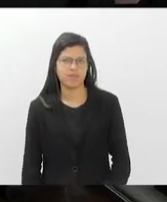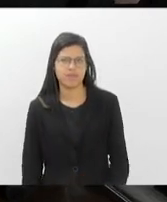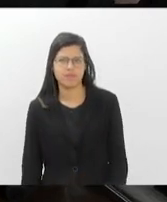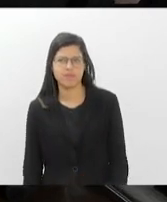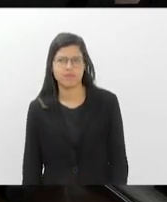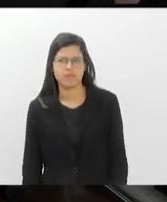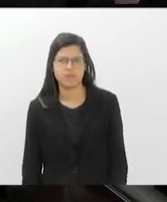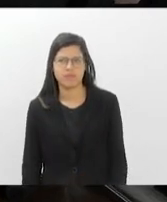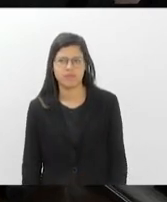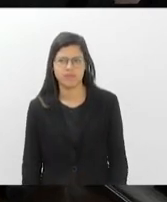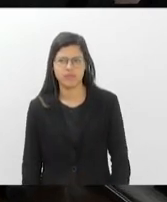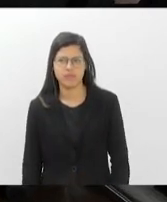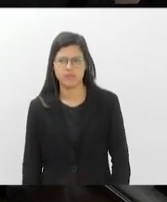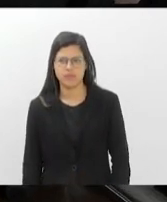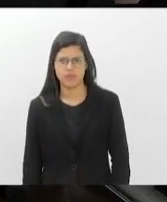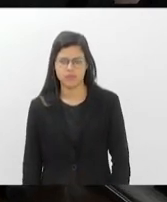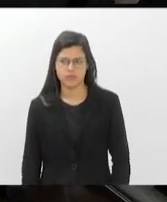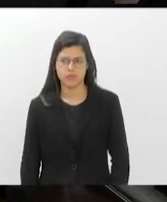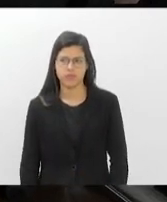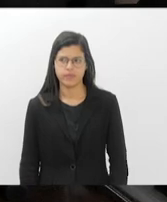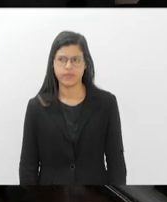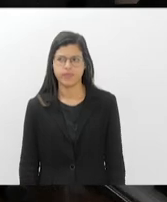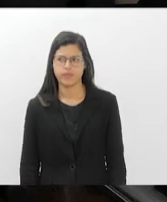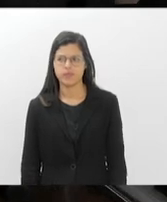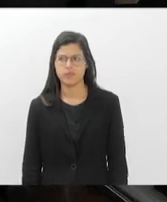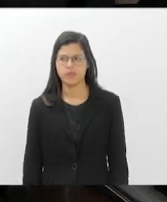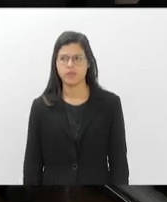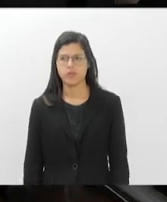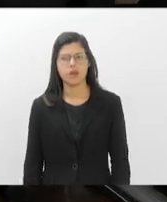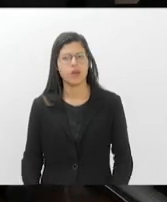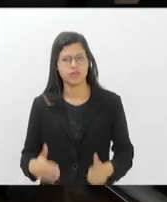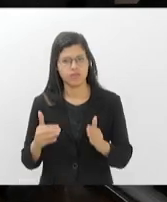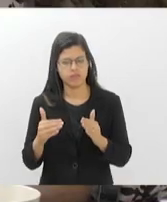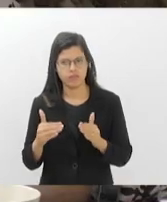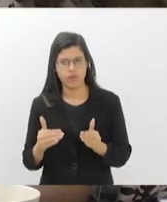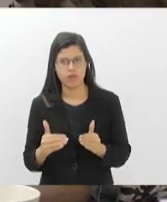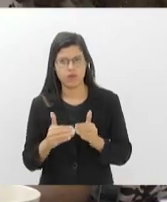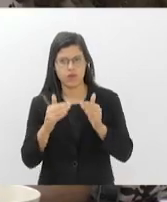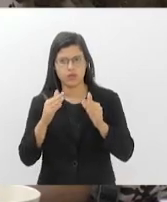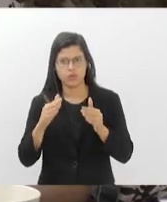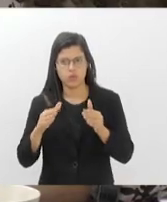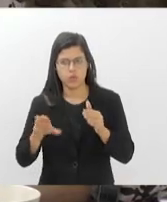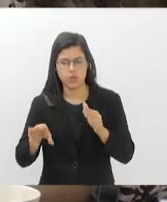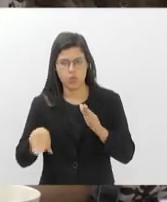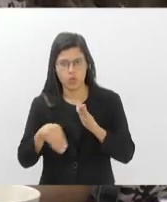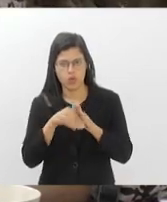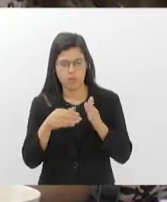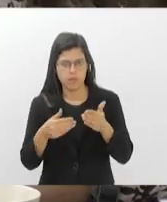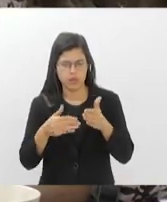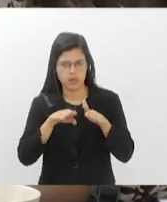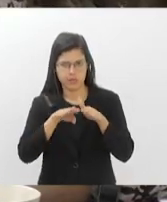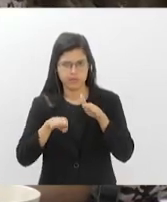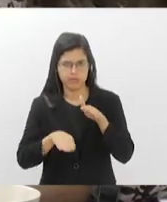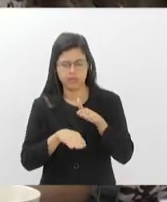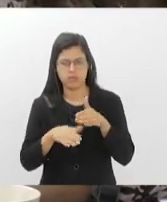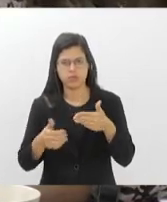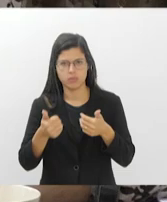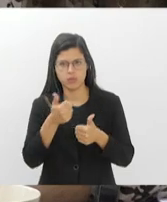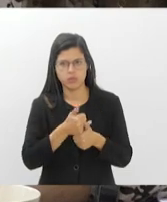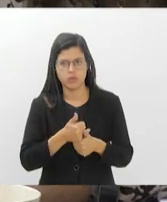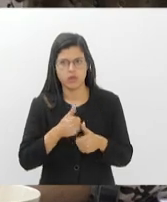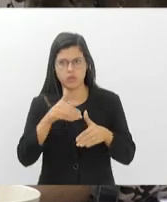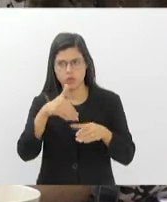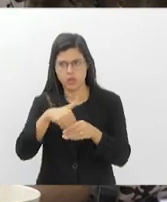programa. Promoverá programas. Então, favorável com subemenda, concluindo por substitutivo. Em